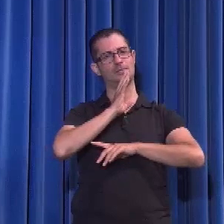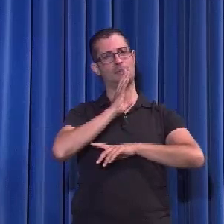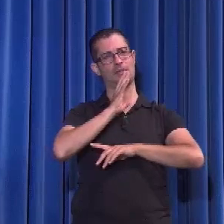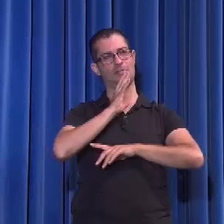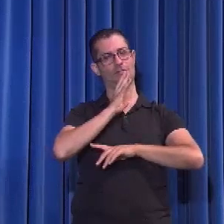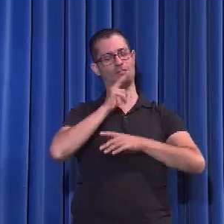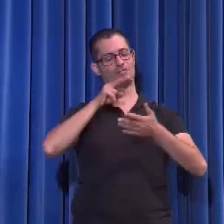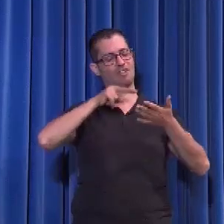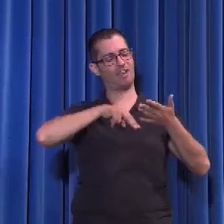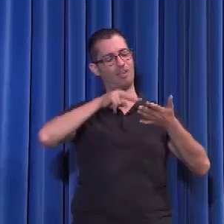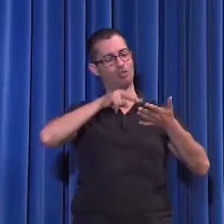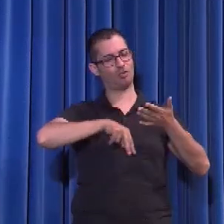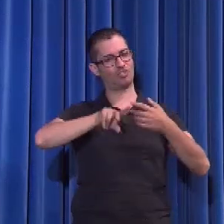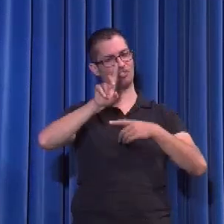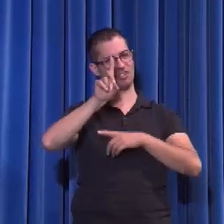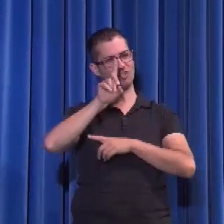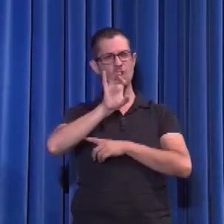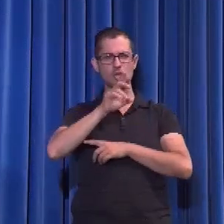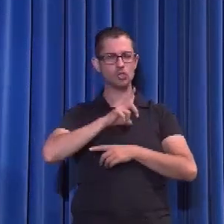Deus. Só conhecemos